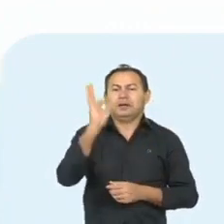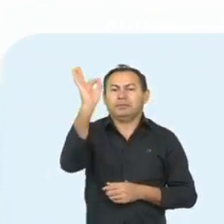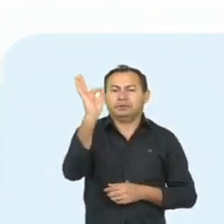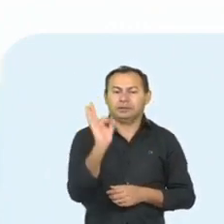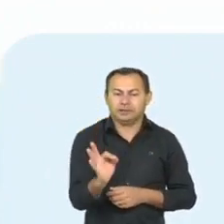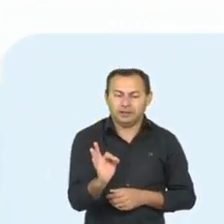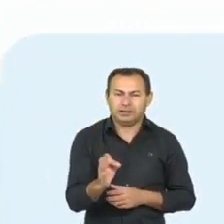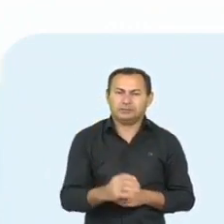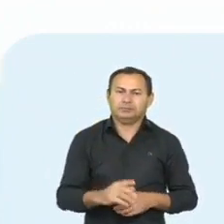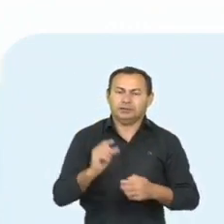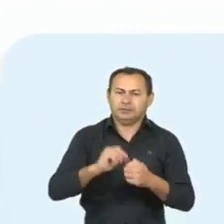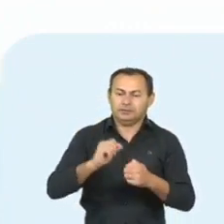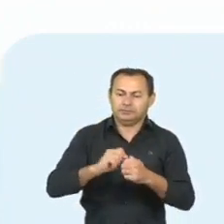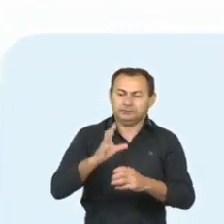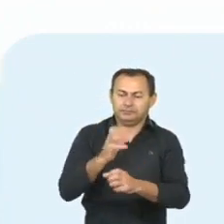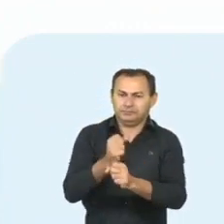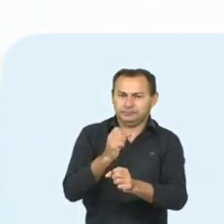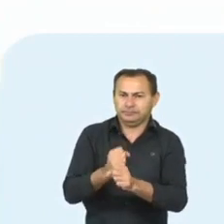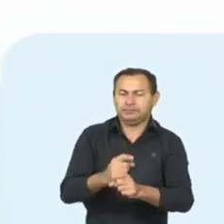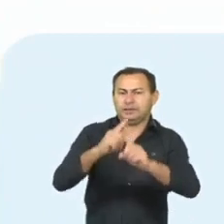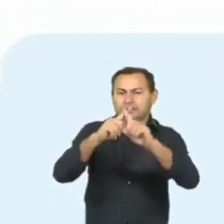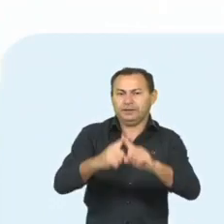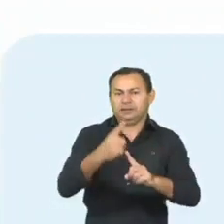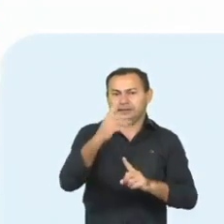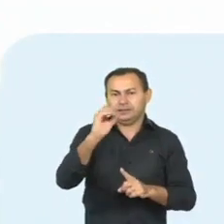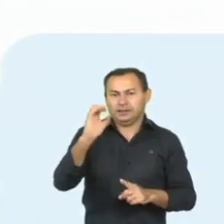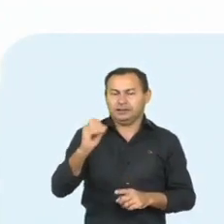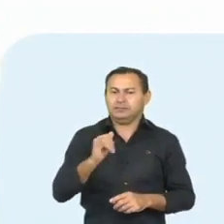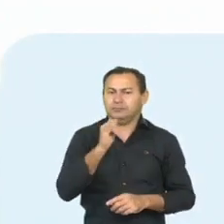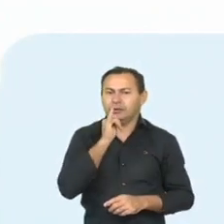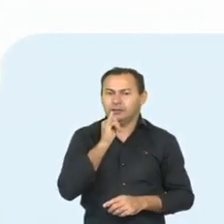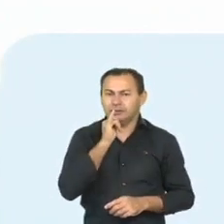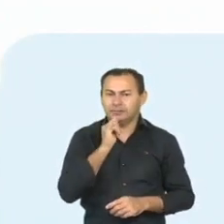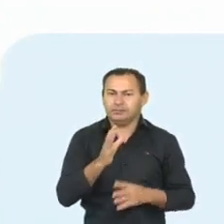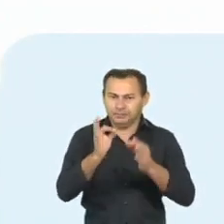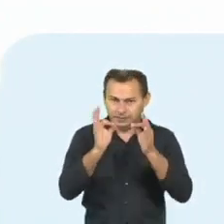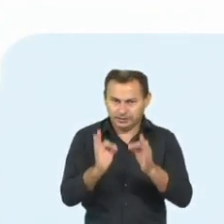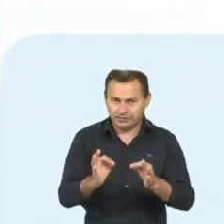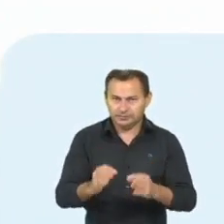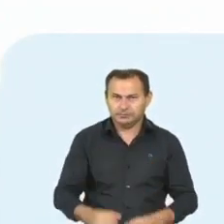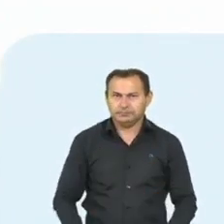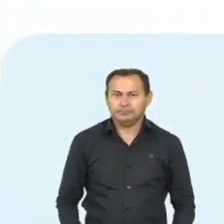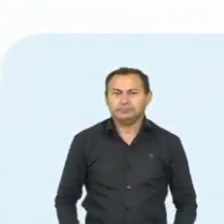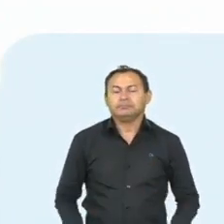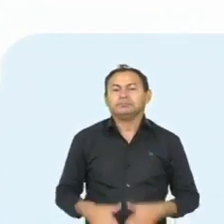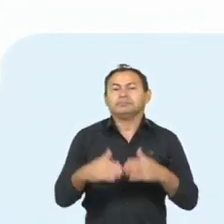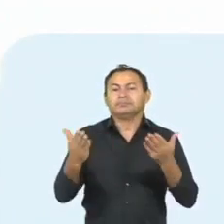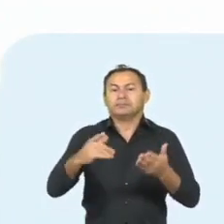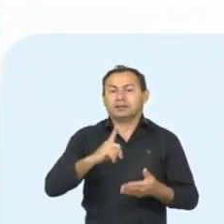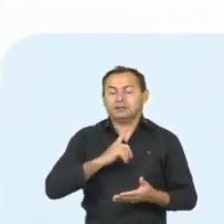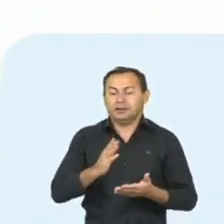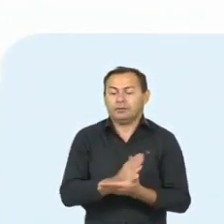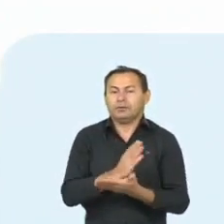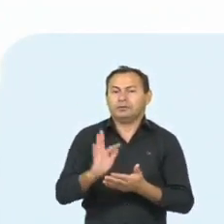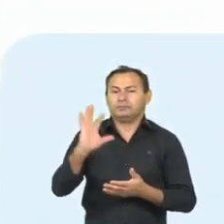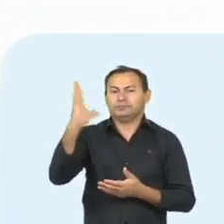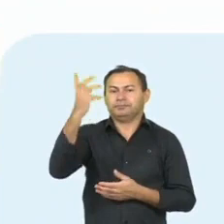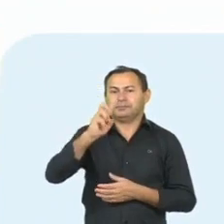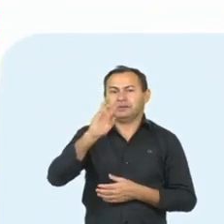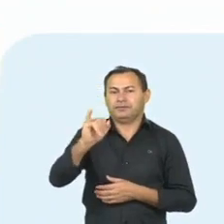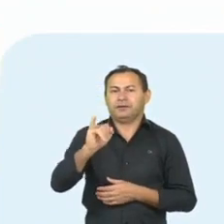porcentagem, né, eu vou fazer esse cálculo vezes 100, por exemplo. Tá bom? Bom, eu tenho alguns fatores que